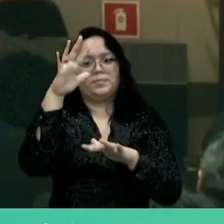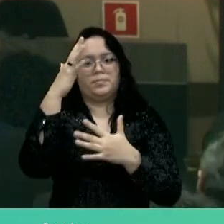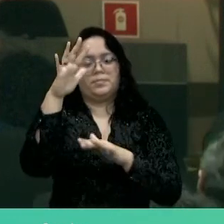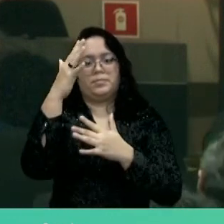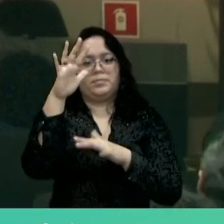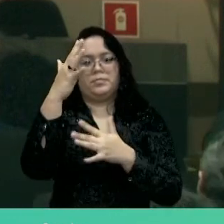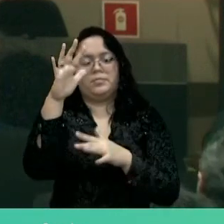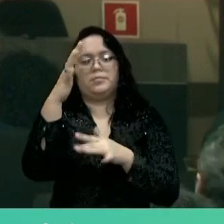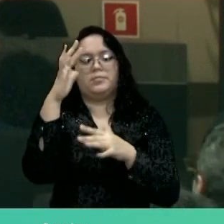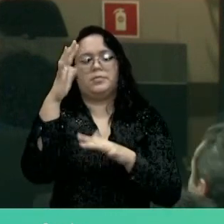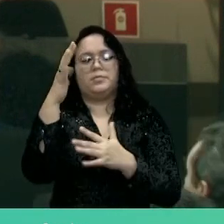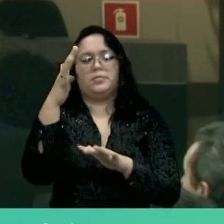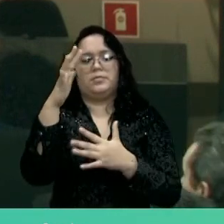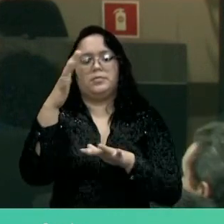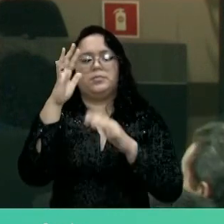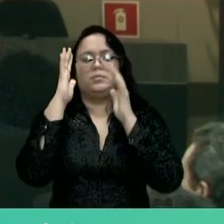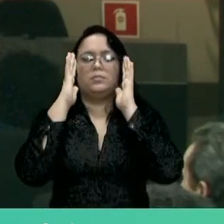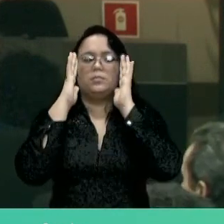Nós que agradecemos.